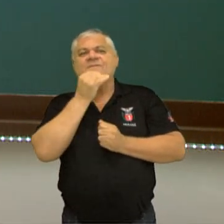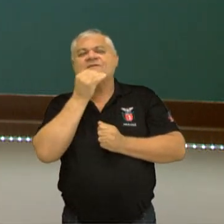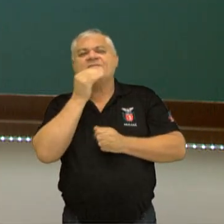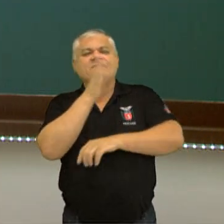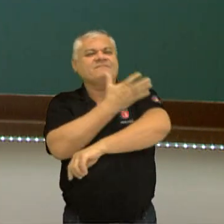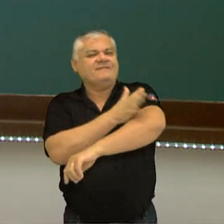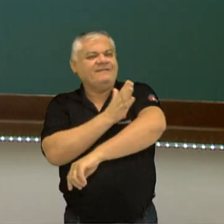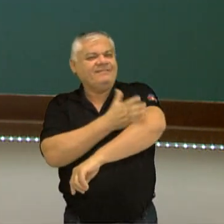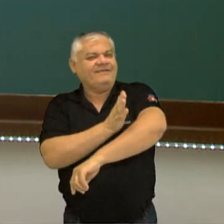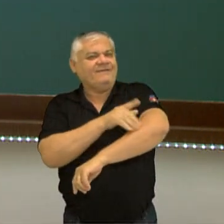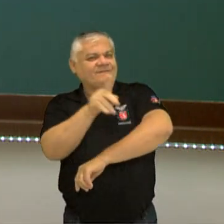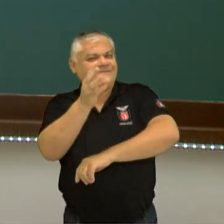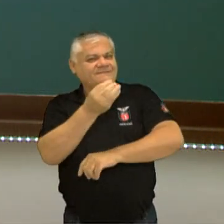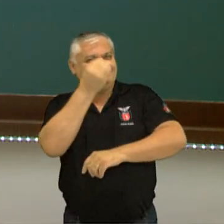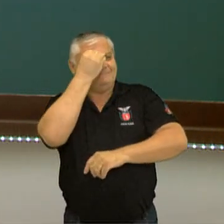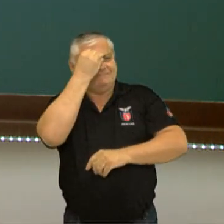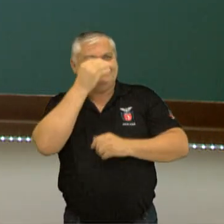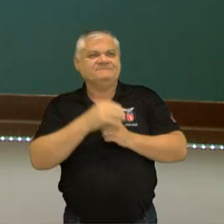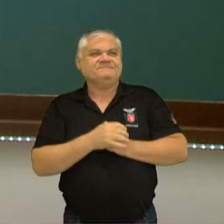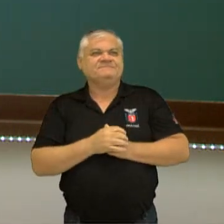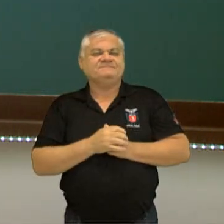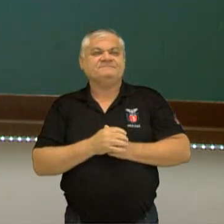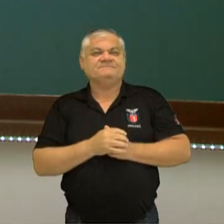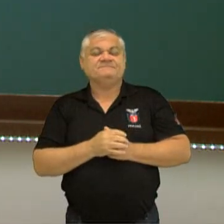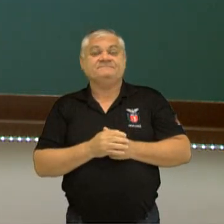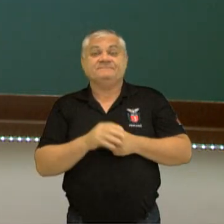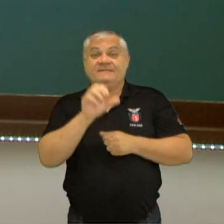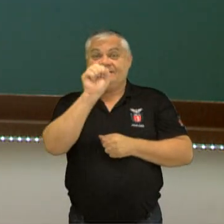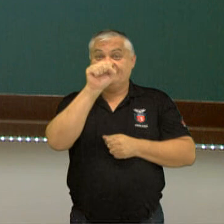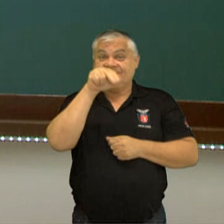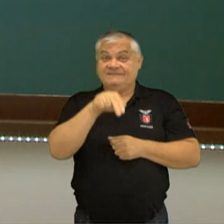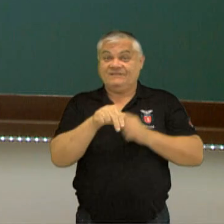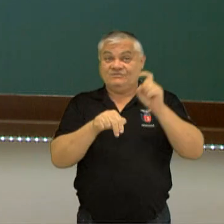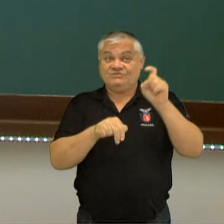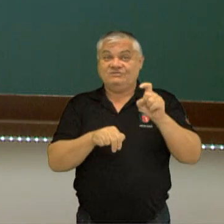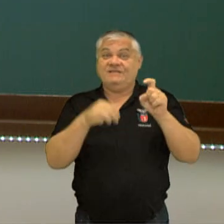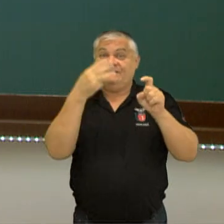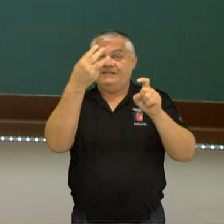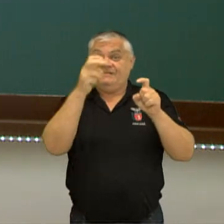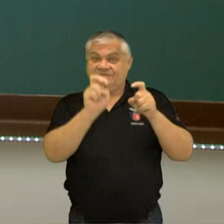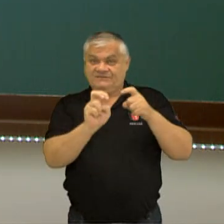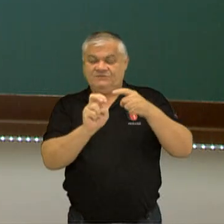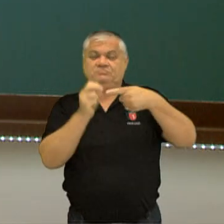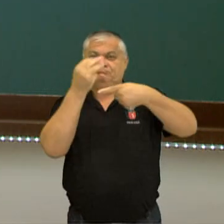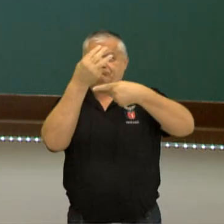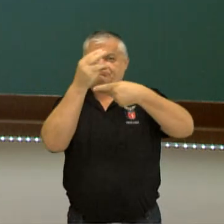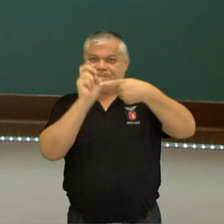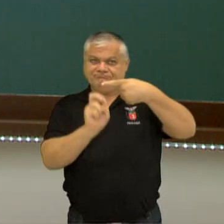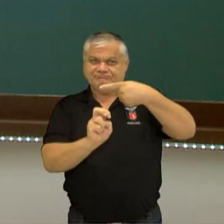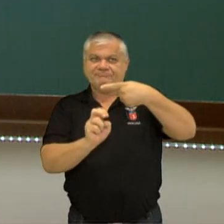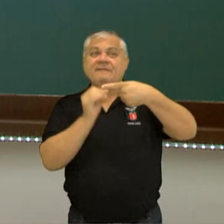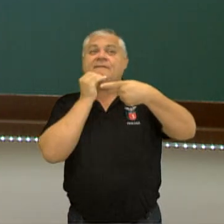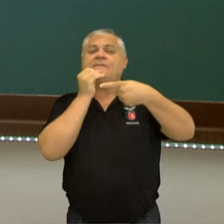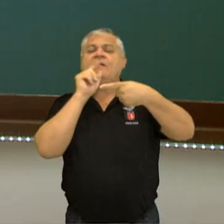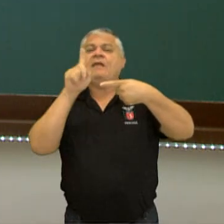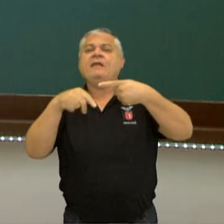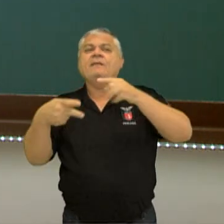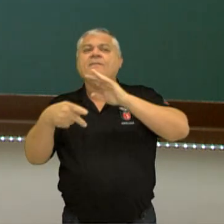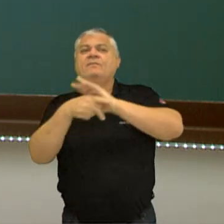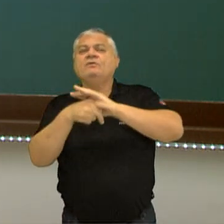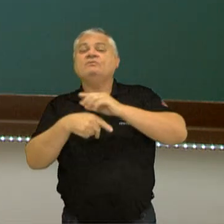vamos ver se vocês conseguem aplicar essa definição. A gente sabe que o seno do ângulo é 3/5 e que esse ângulo pertence